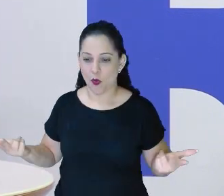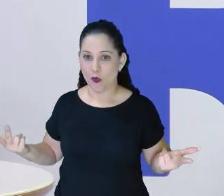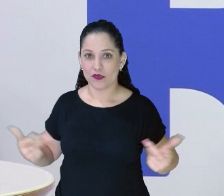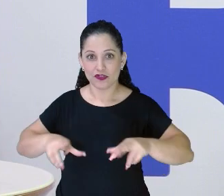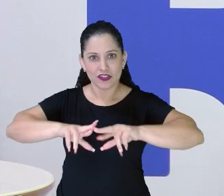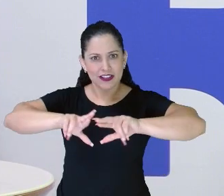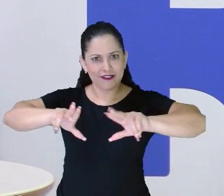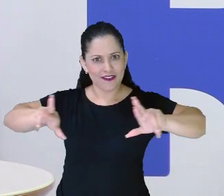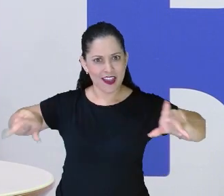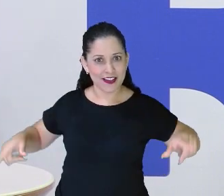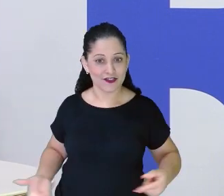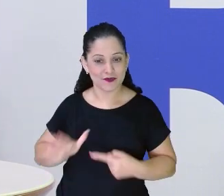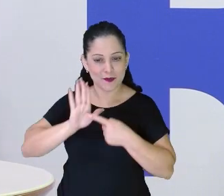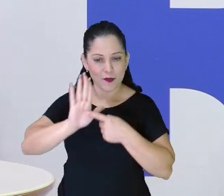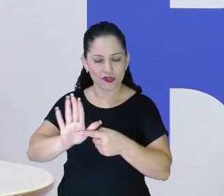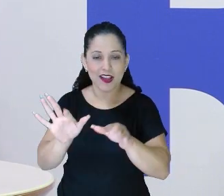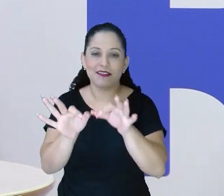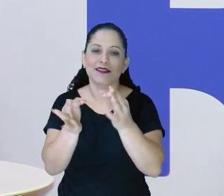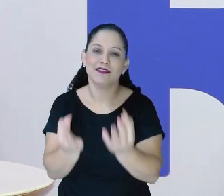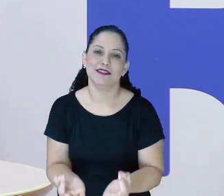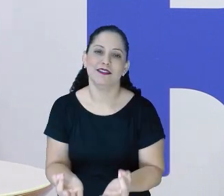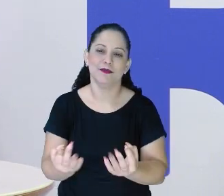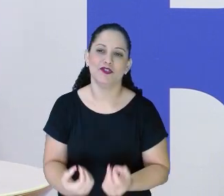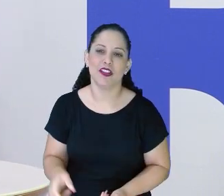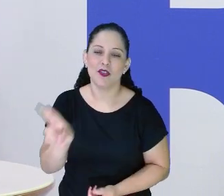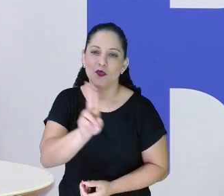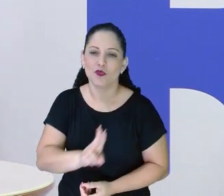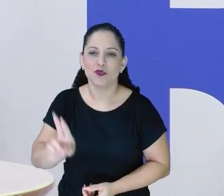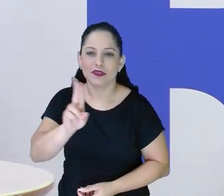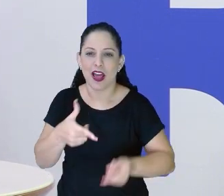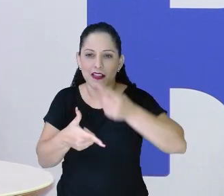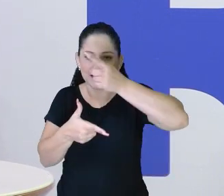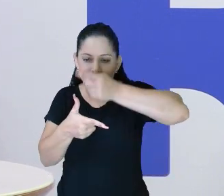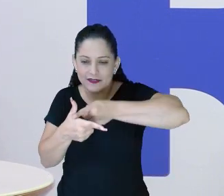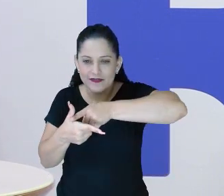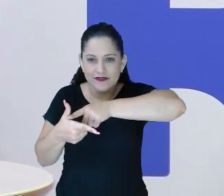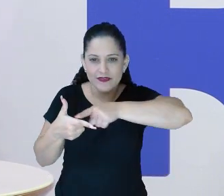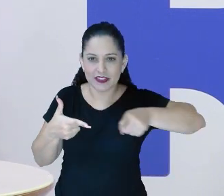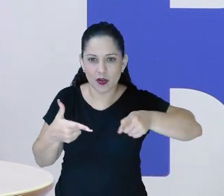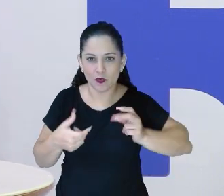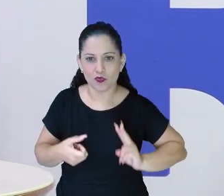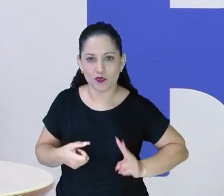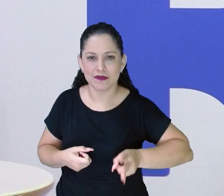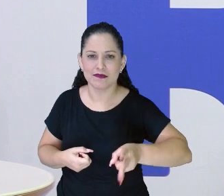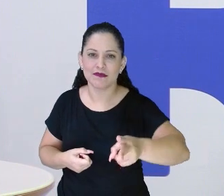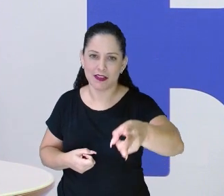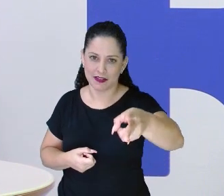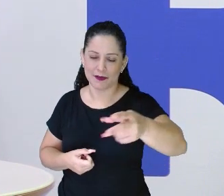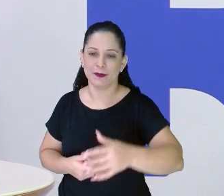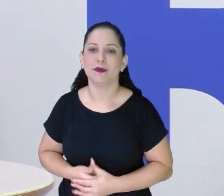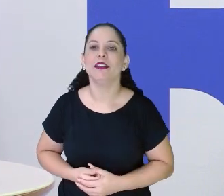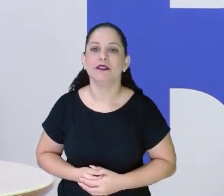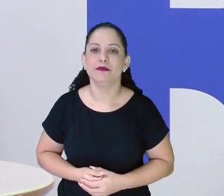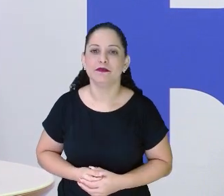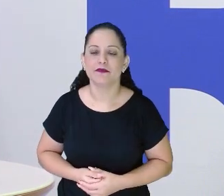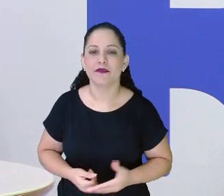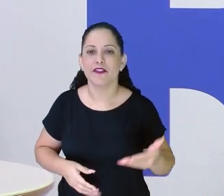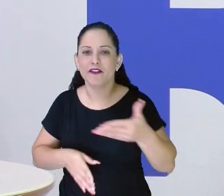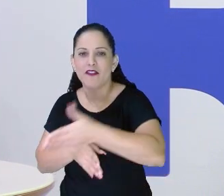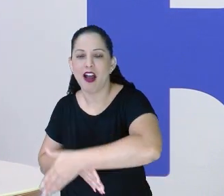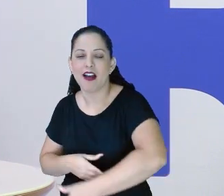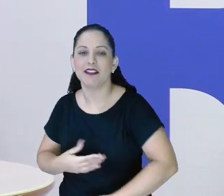vocês como é simples. Vocês dividem toda hora, vocês estão sempre a postos. Vai na